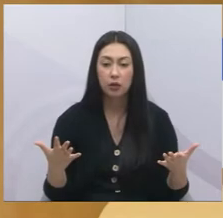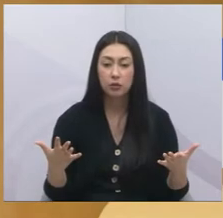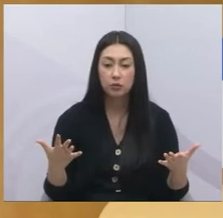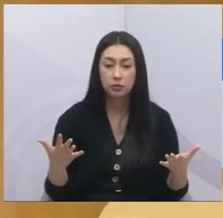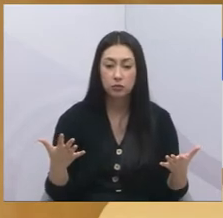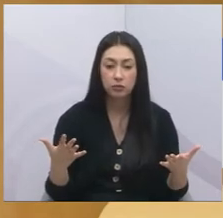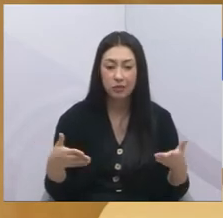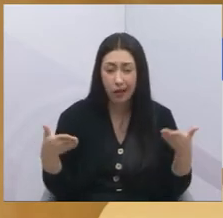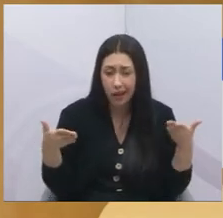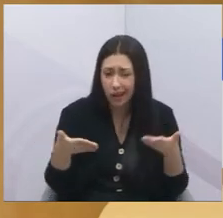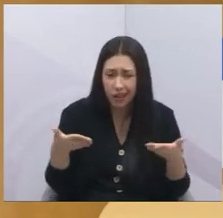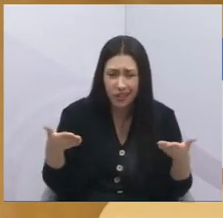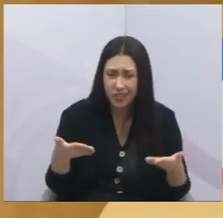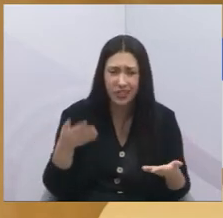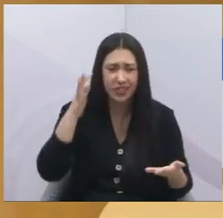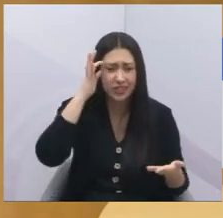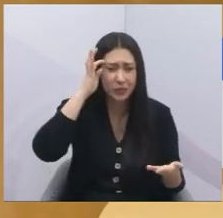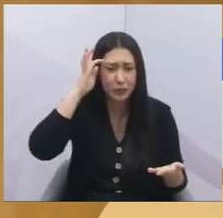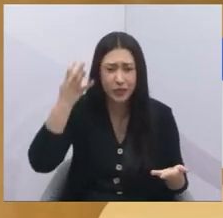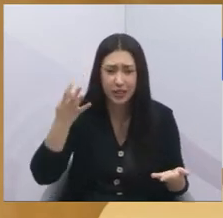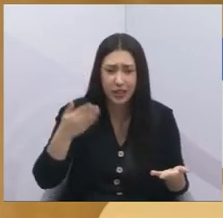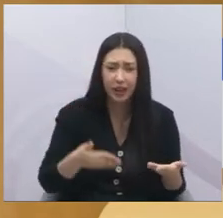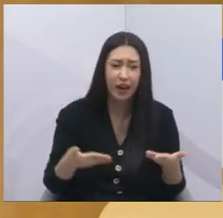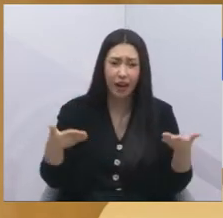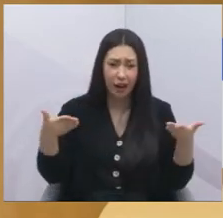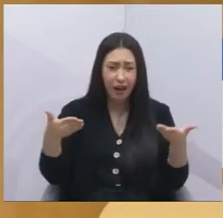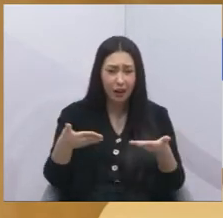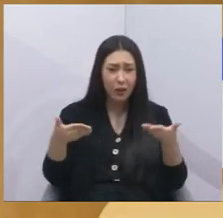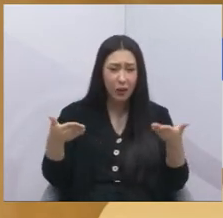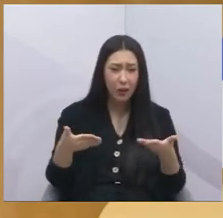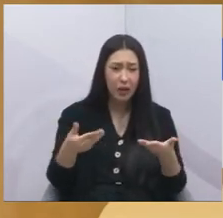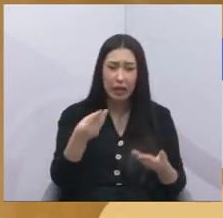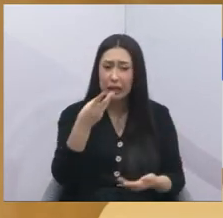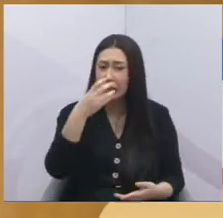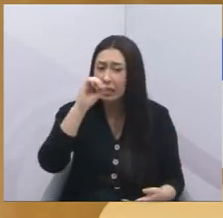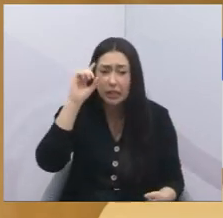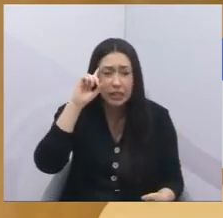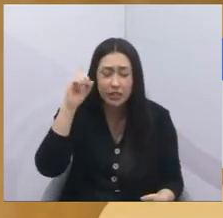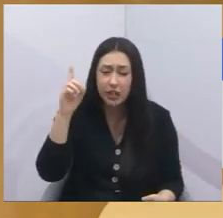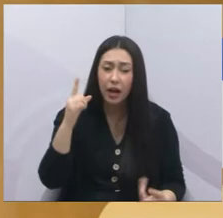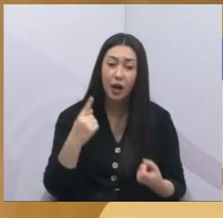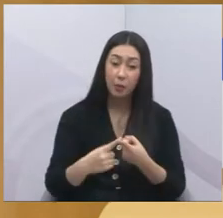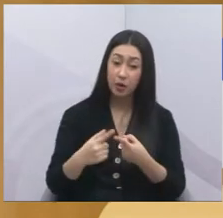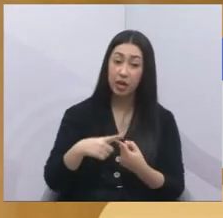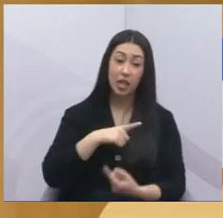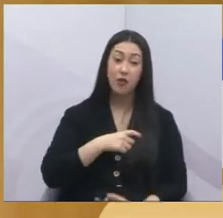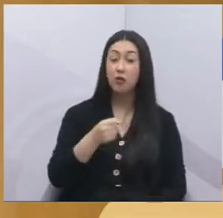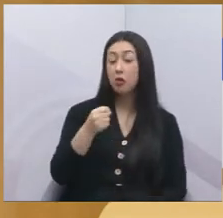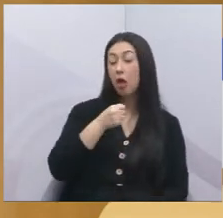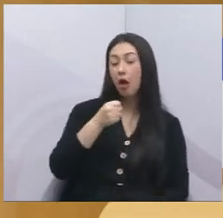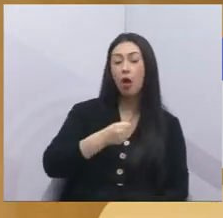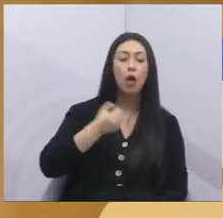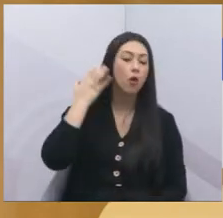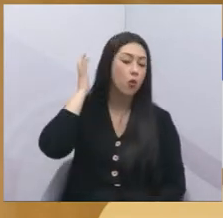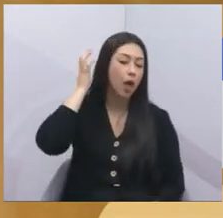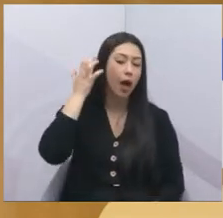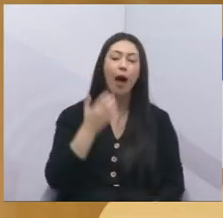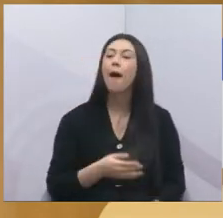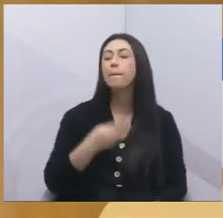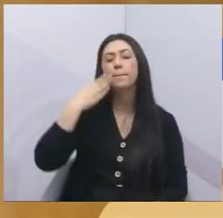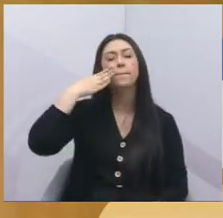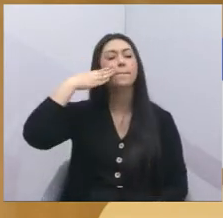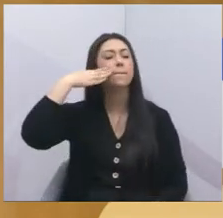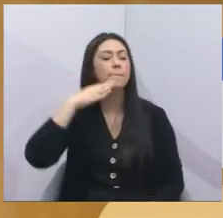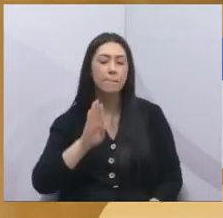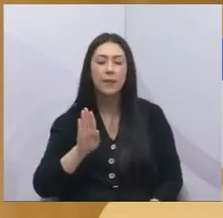moradores, ter que se resolver num período de 30 dias. Será que foi porque teve entrevista na rádio e prometeu isso,